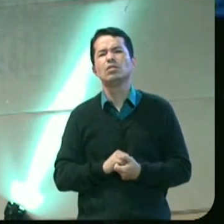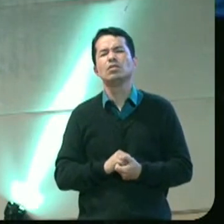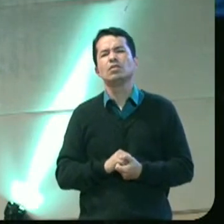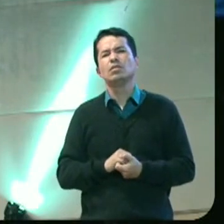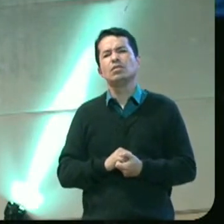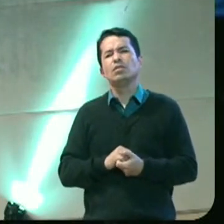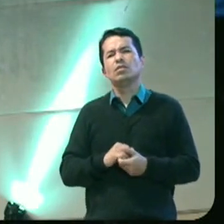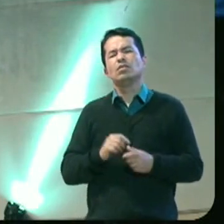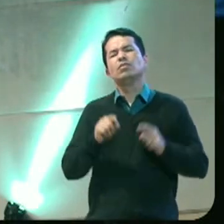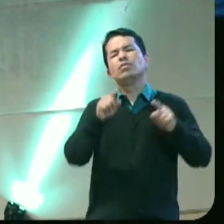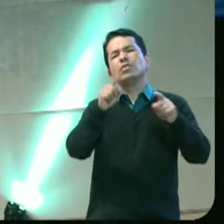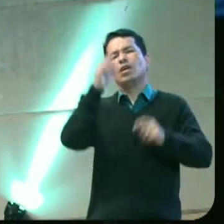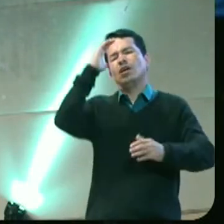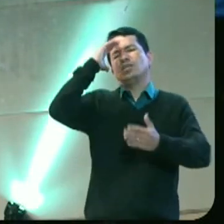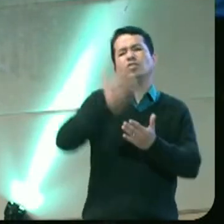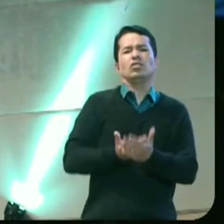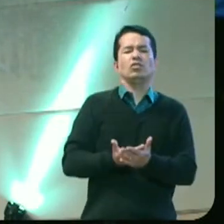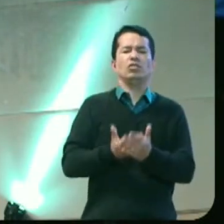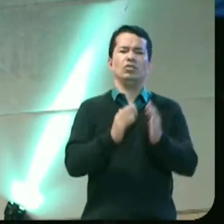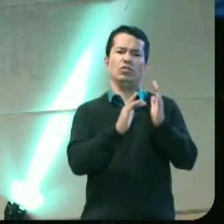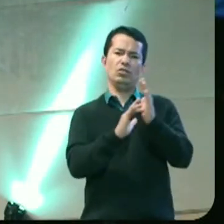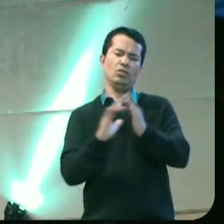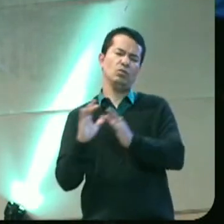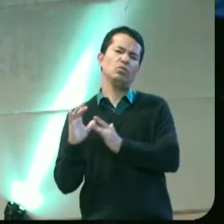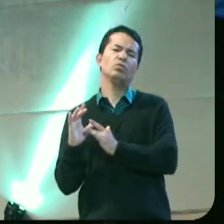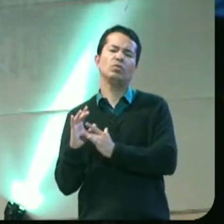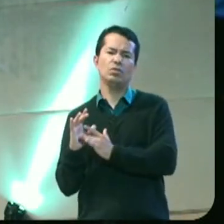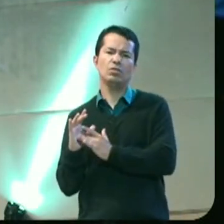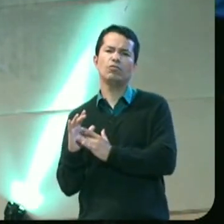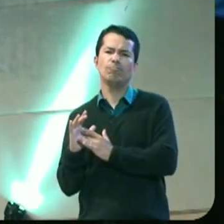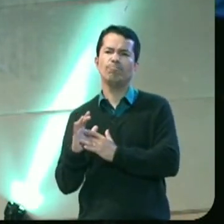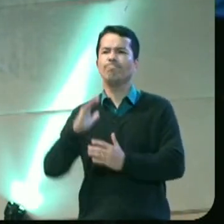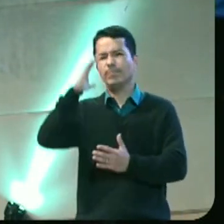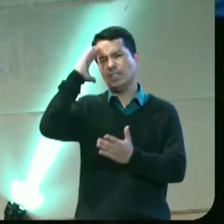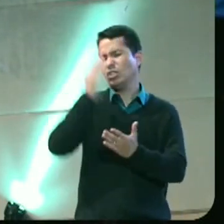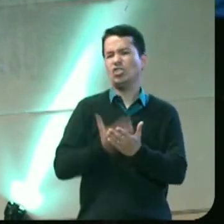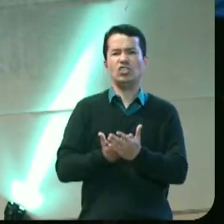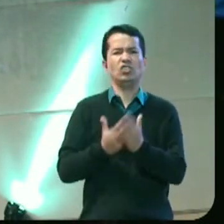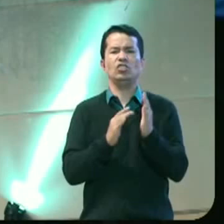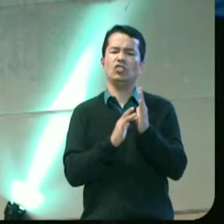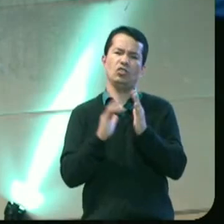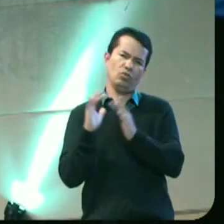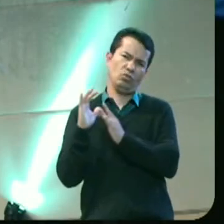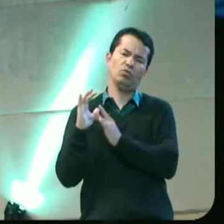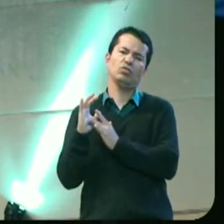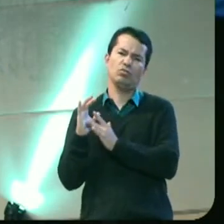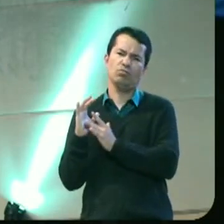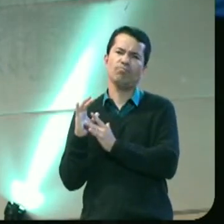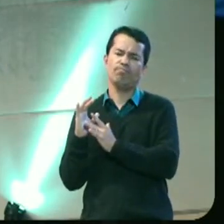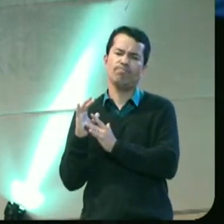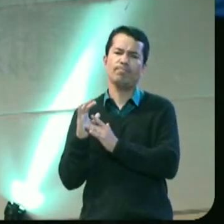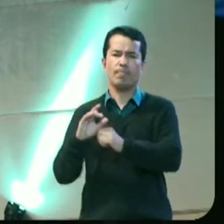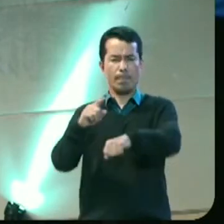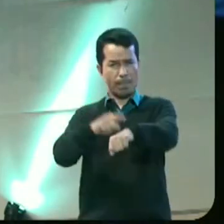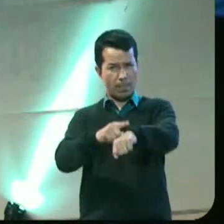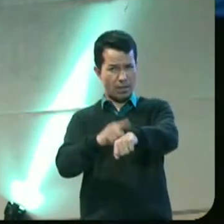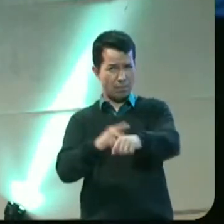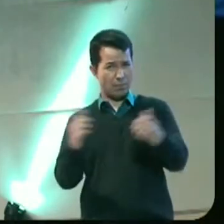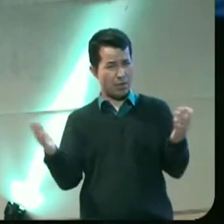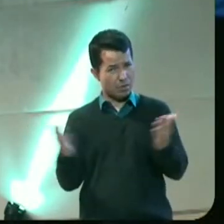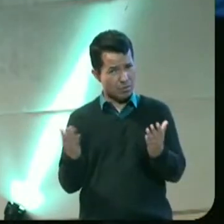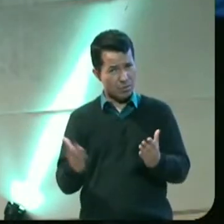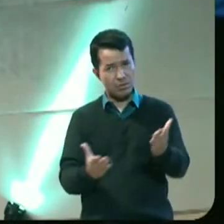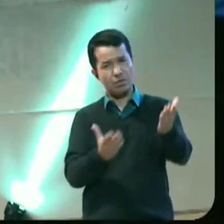esperança e onde estão os milagres? Em Jesus. Esse é o momento que eu quero te